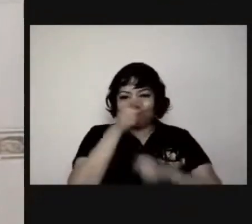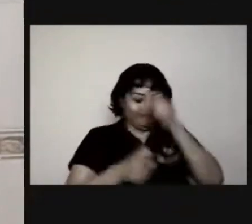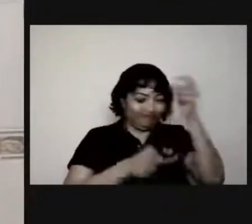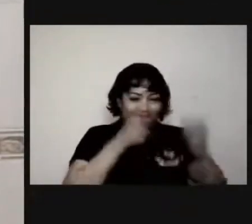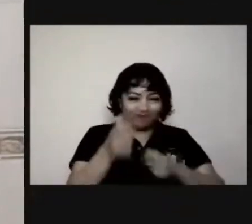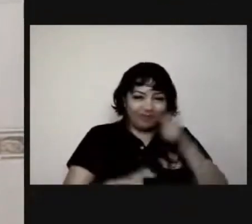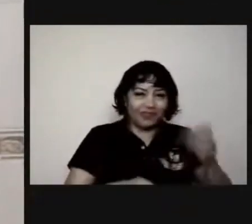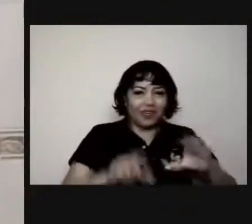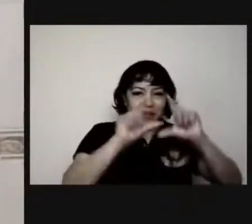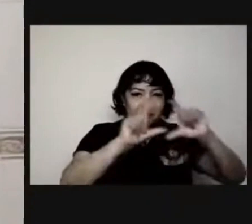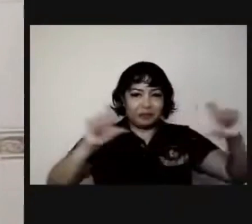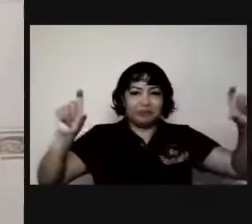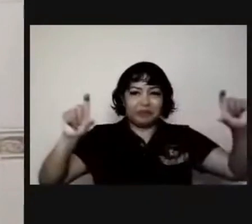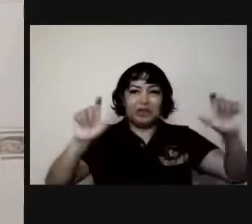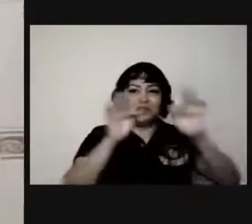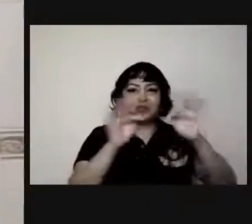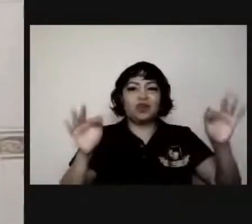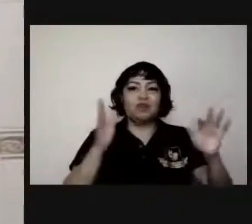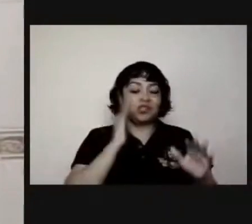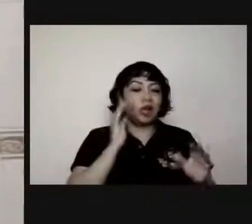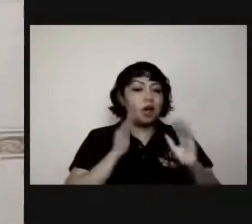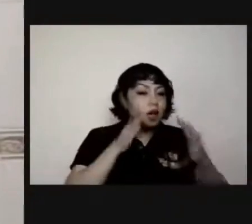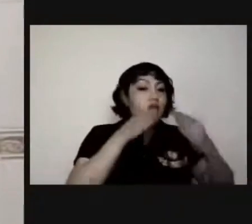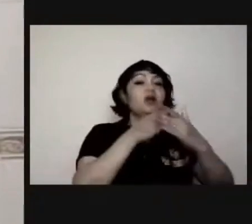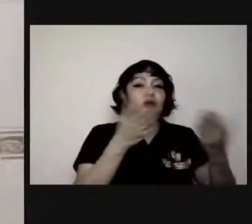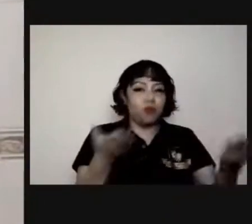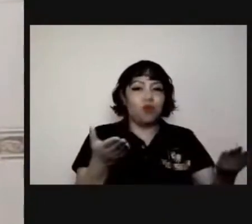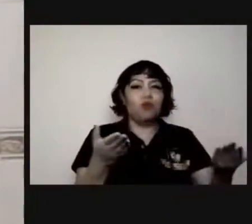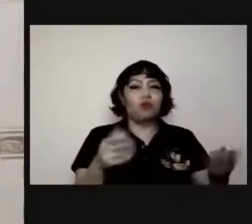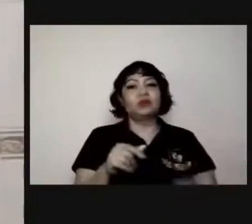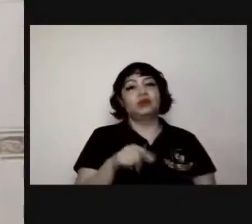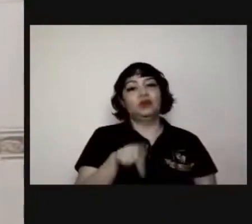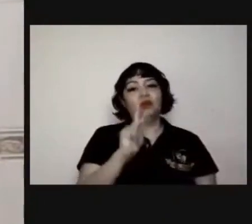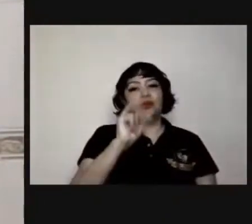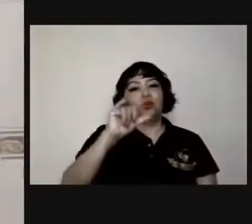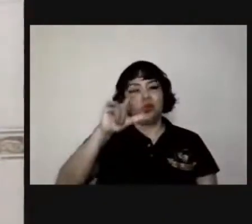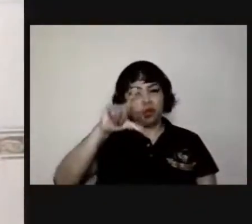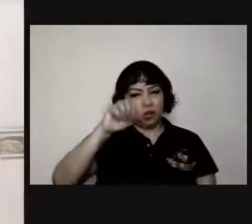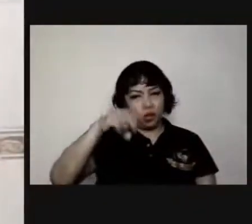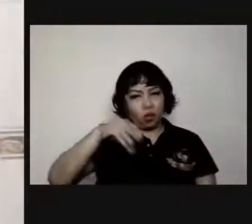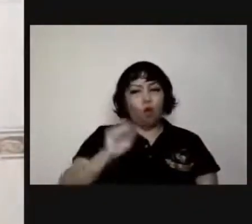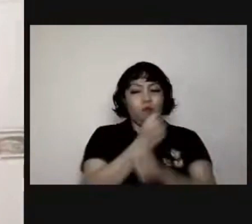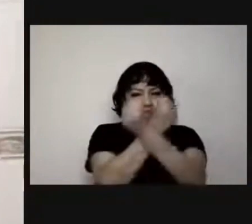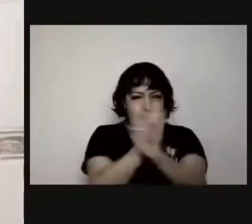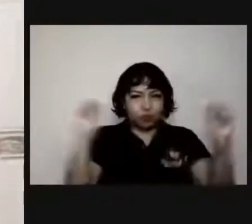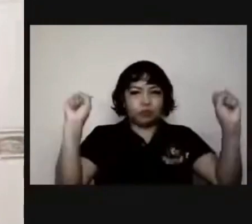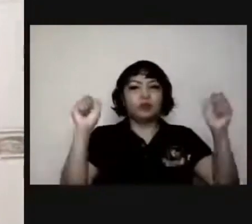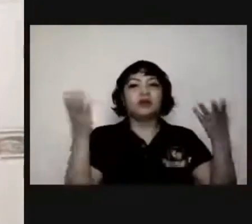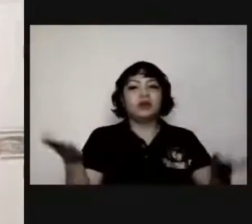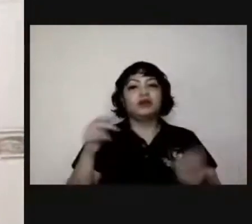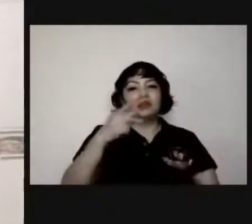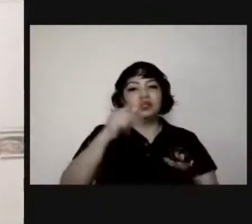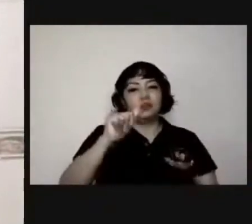estrofe a gente já identifica aí o quilombo de Palmares, onde gorjeia o mar, né, onde